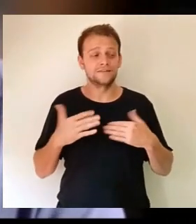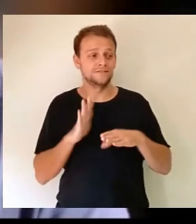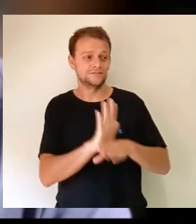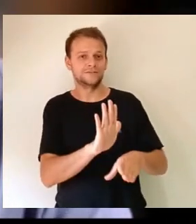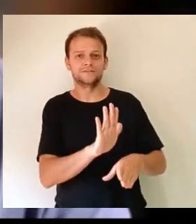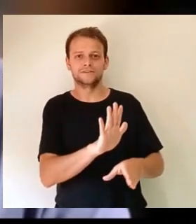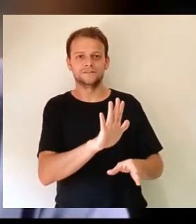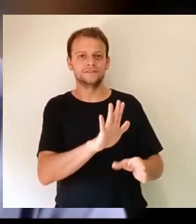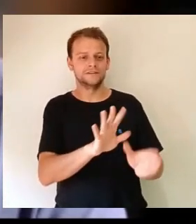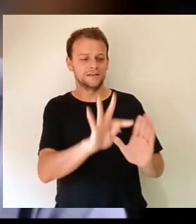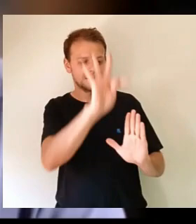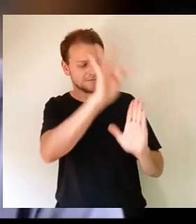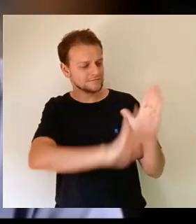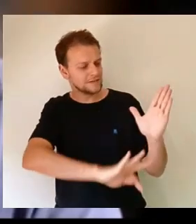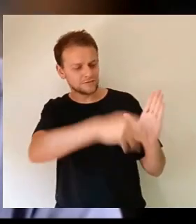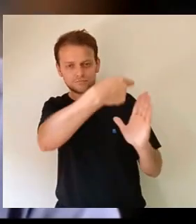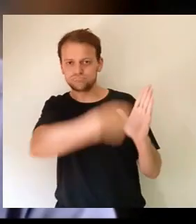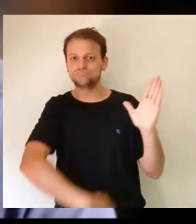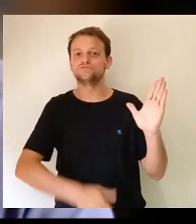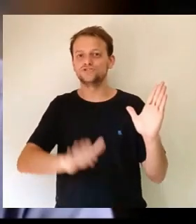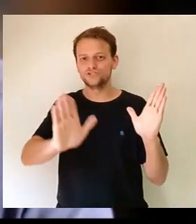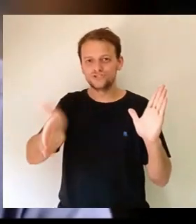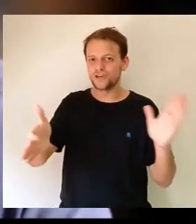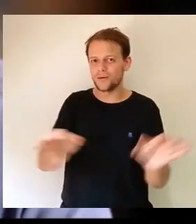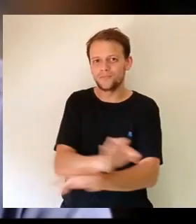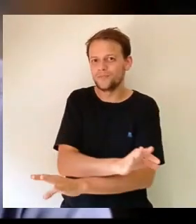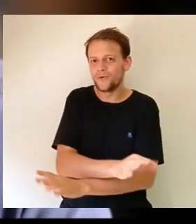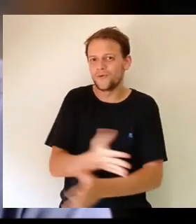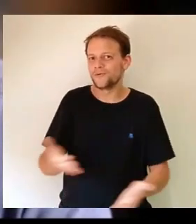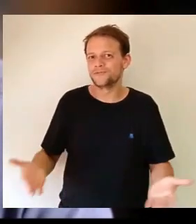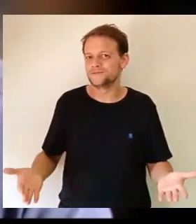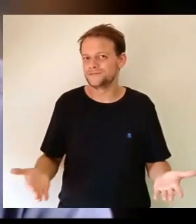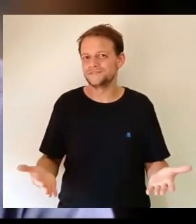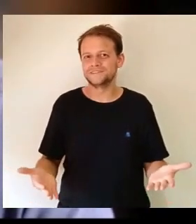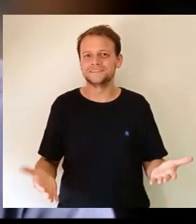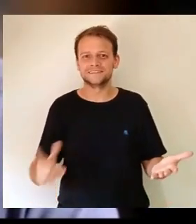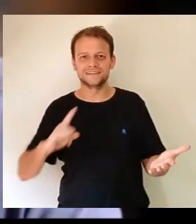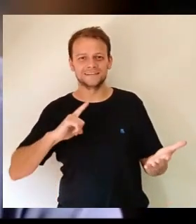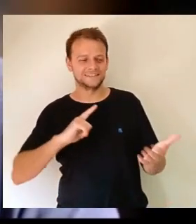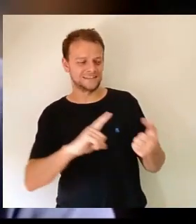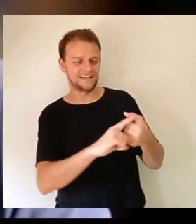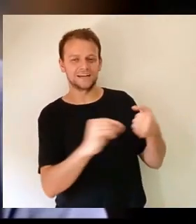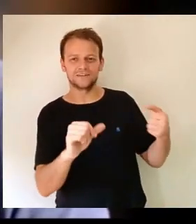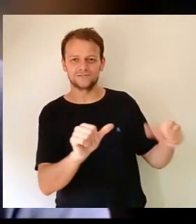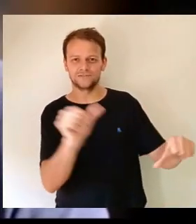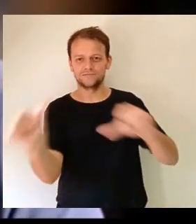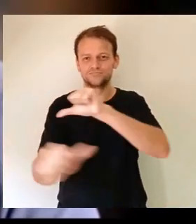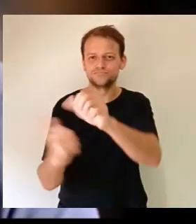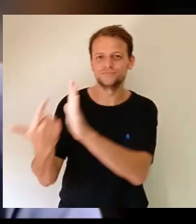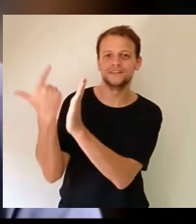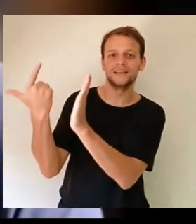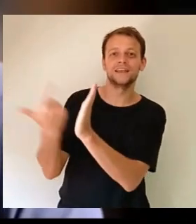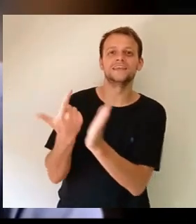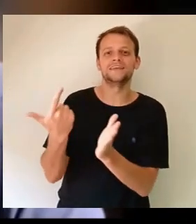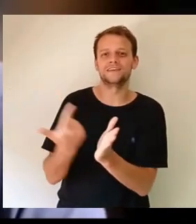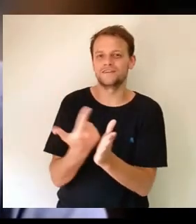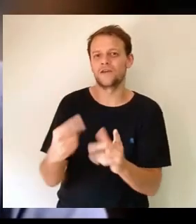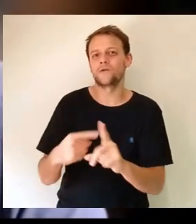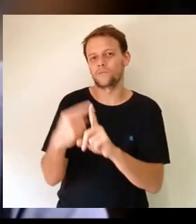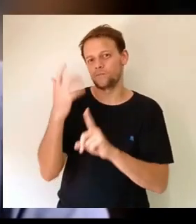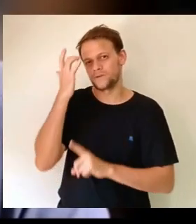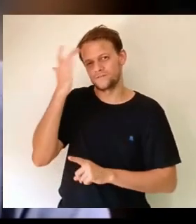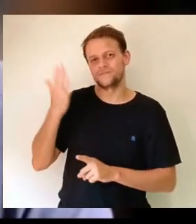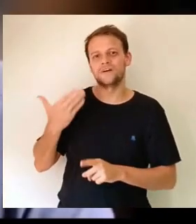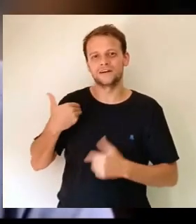projeto, eu acho que eu consigo te ajudar, porque já que os textos estão escritos, né, e mesmo que se tiver perdido o arquivo, tem as revistas, então parecia uma